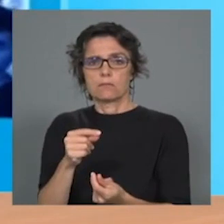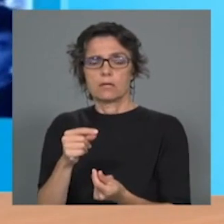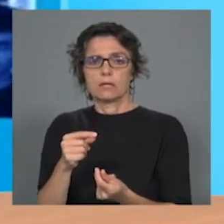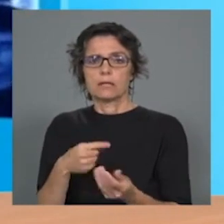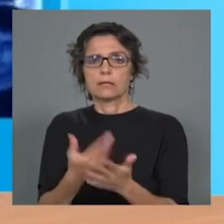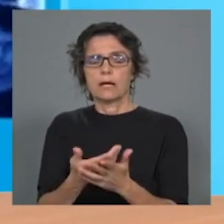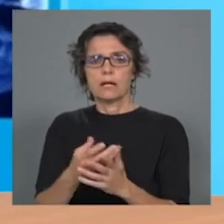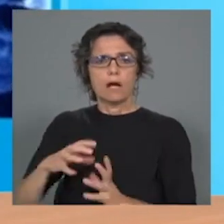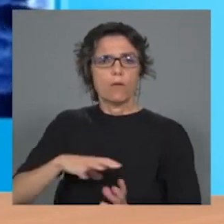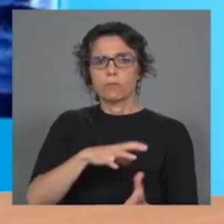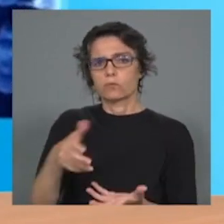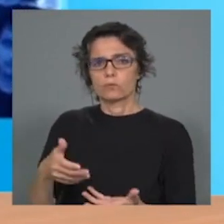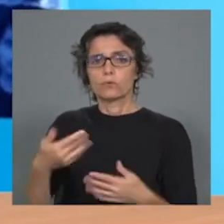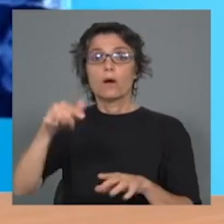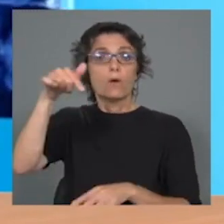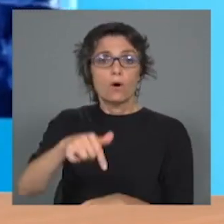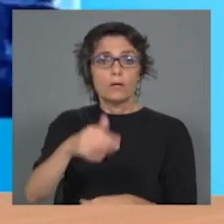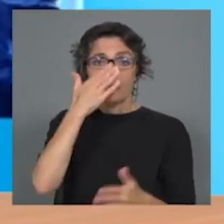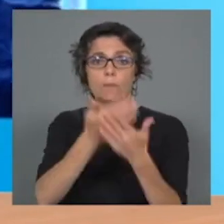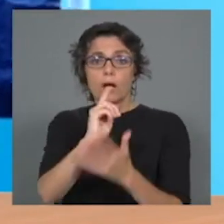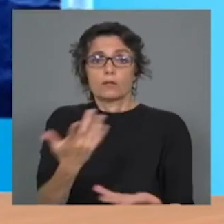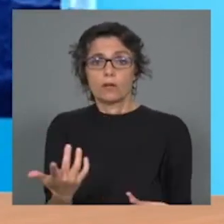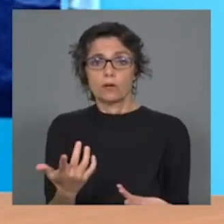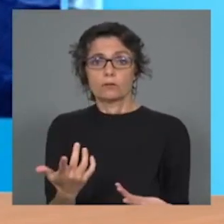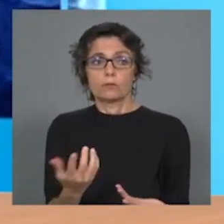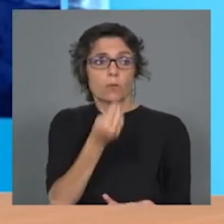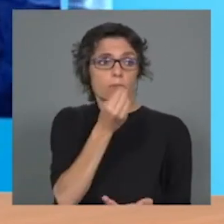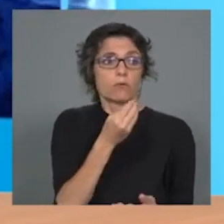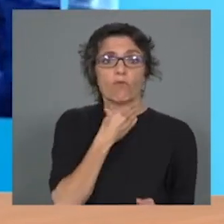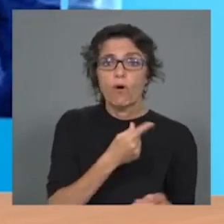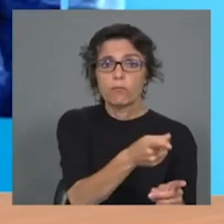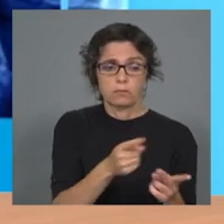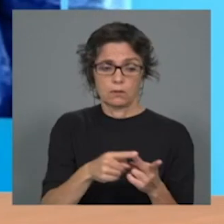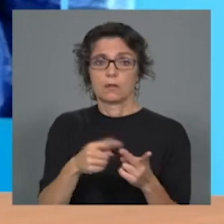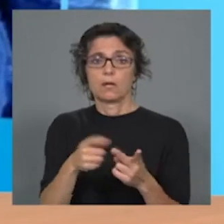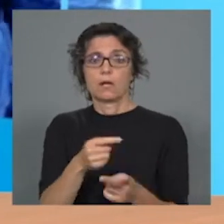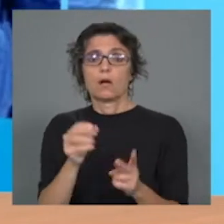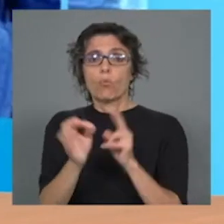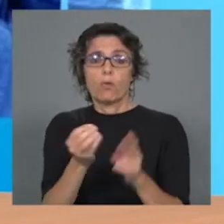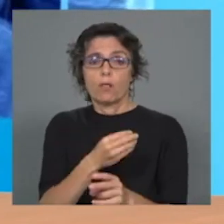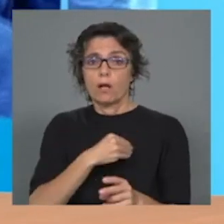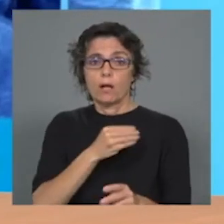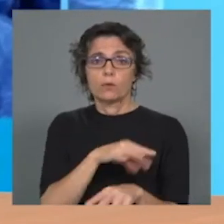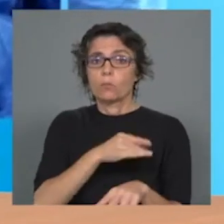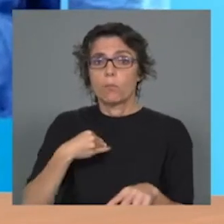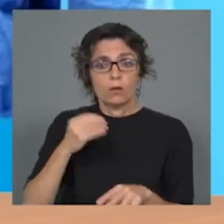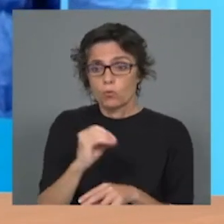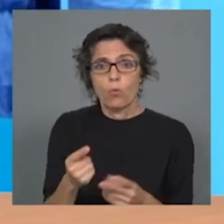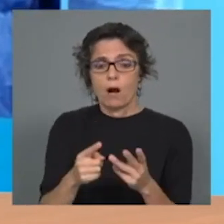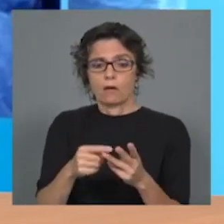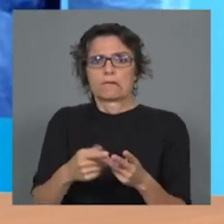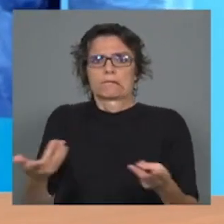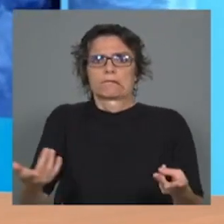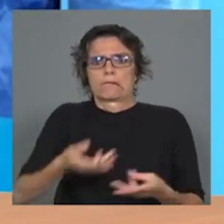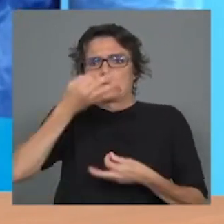ricos, ainda haja gente que está sem cuidados médicos, sem cuidados mínimos de